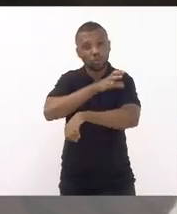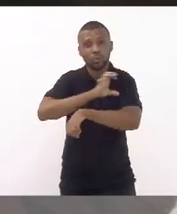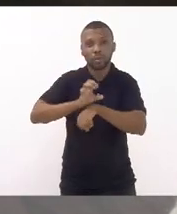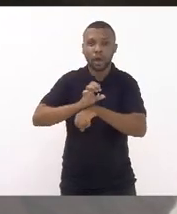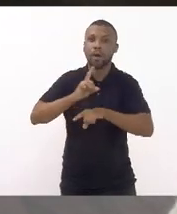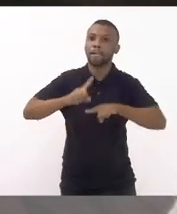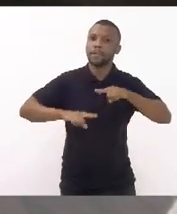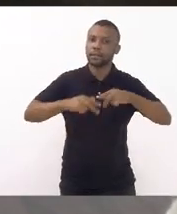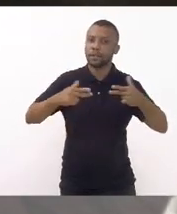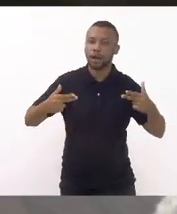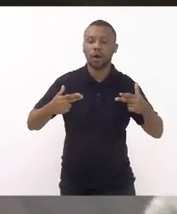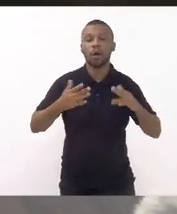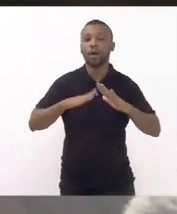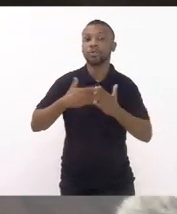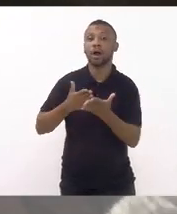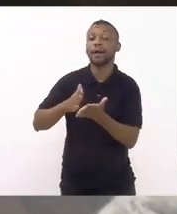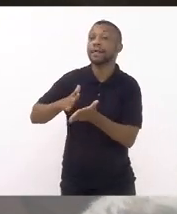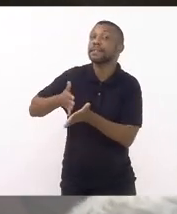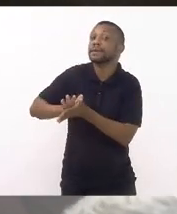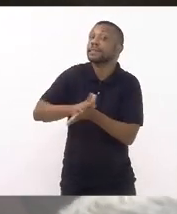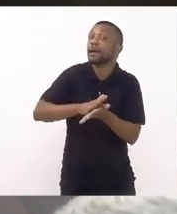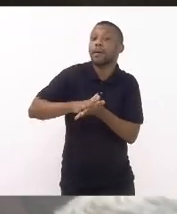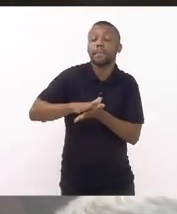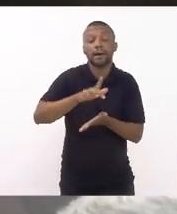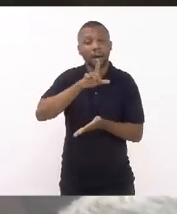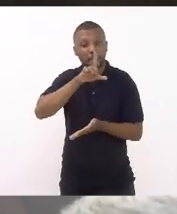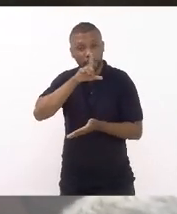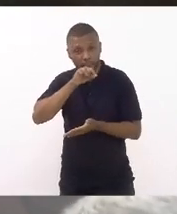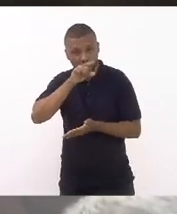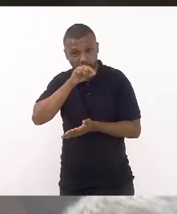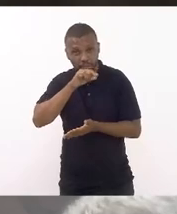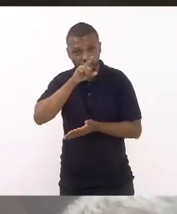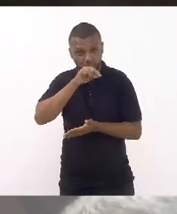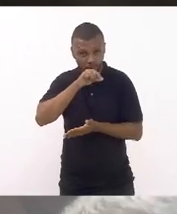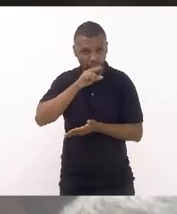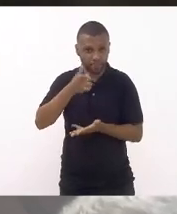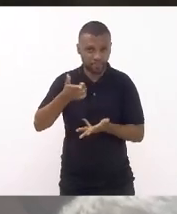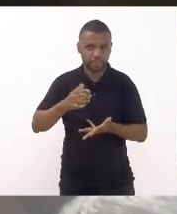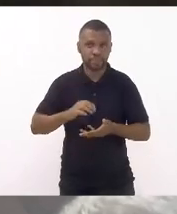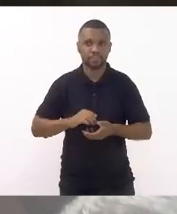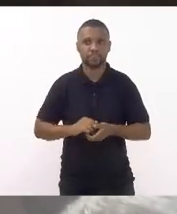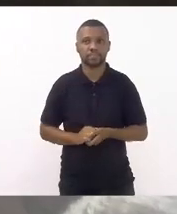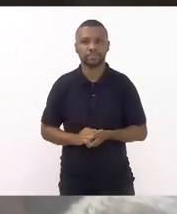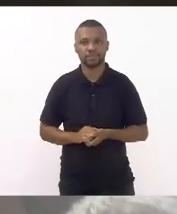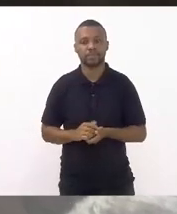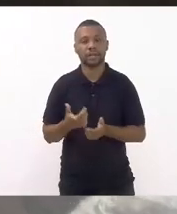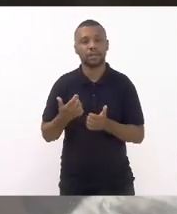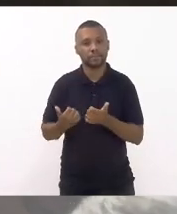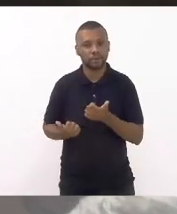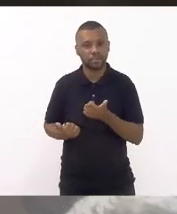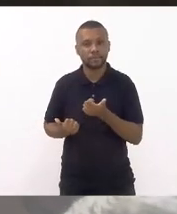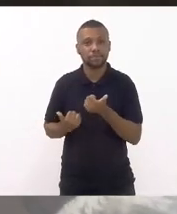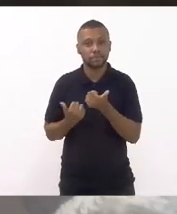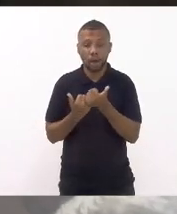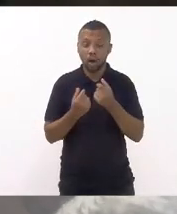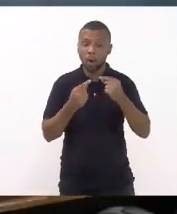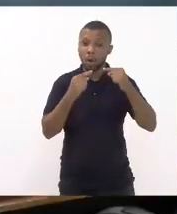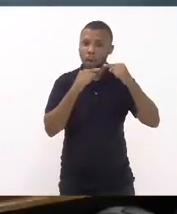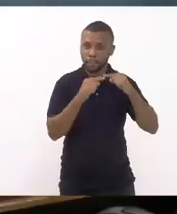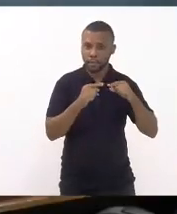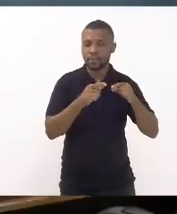Janeiro Grêmio Recreativo Escola de Samba Beija-Flor de Nilópolis. Parecer pela